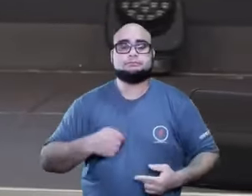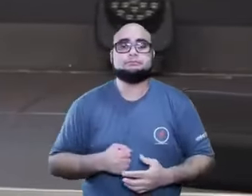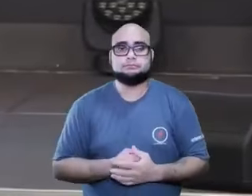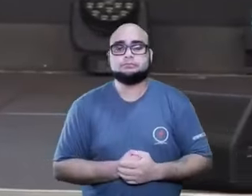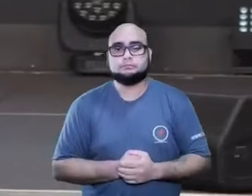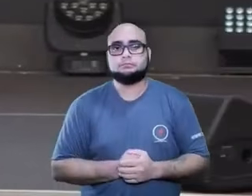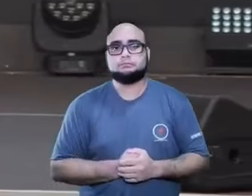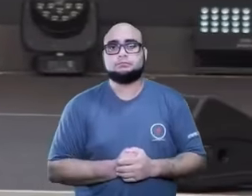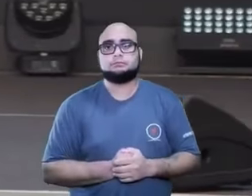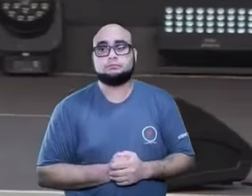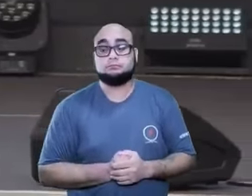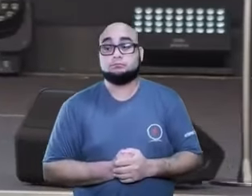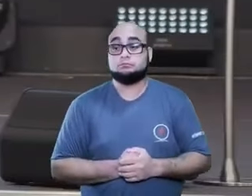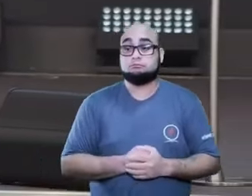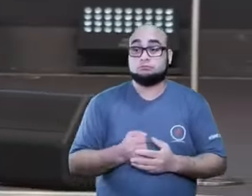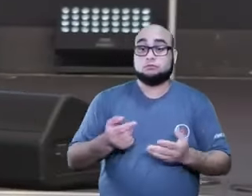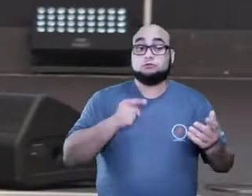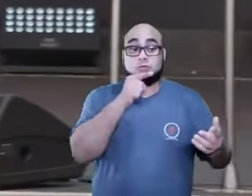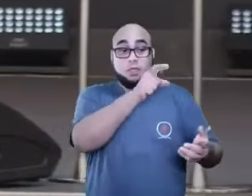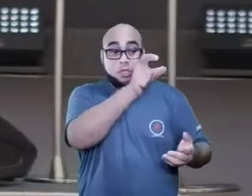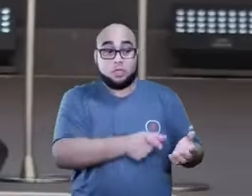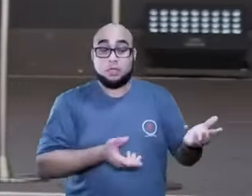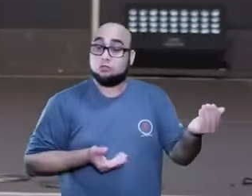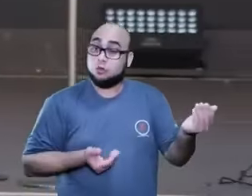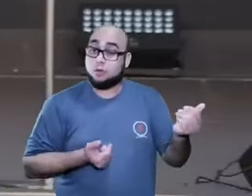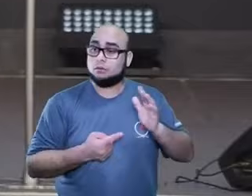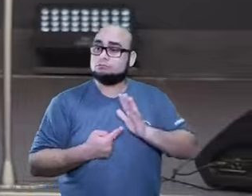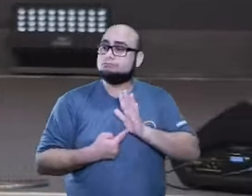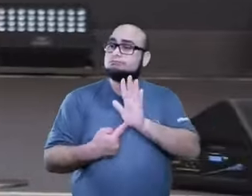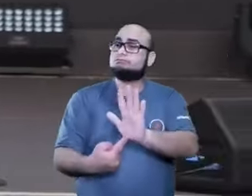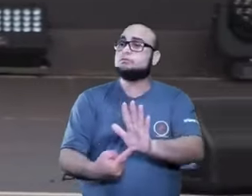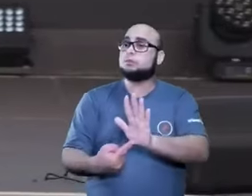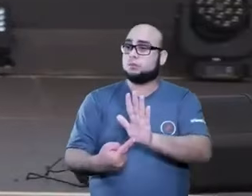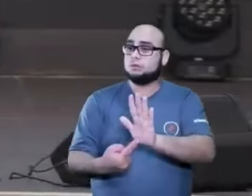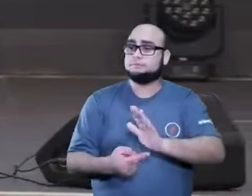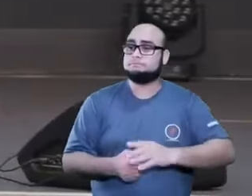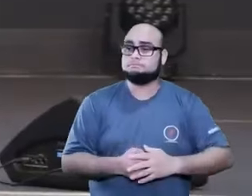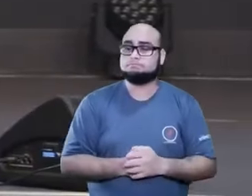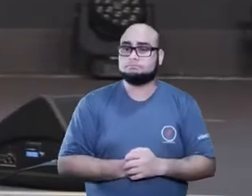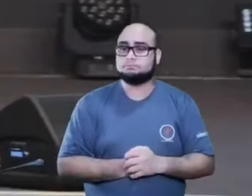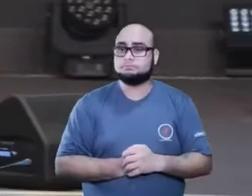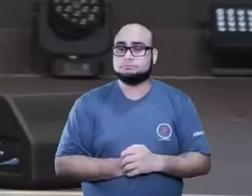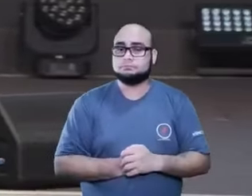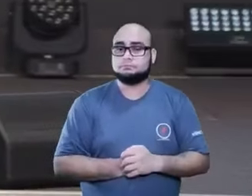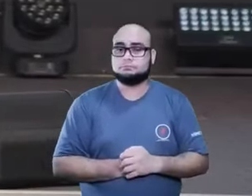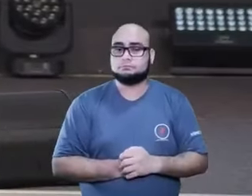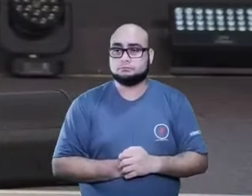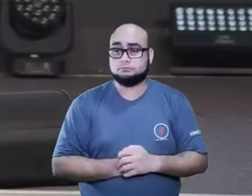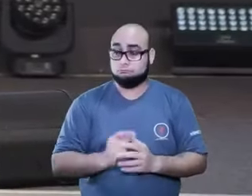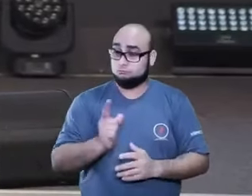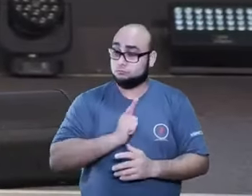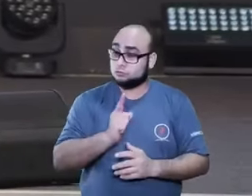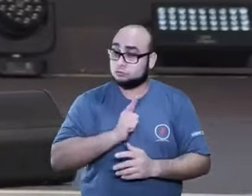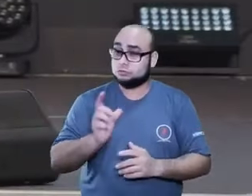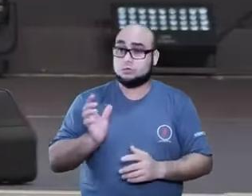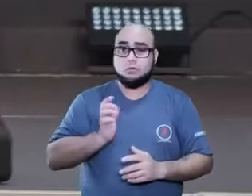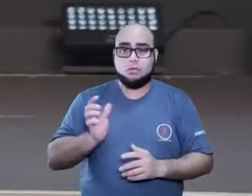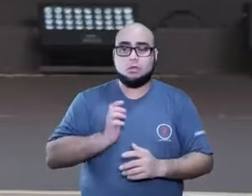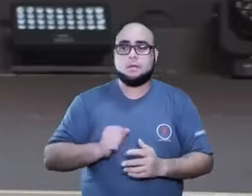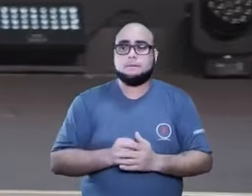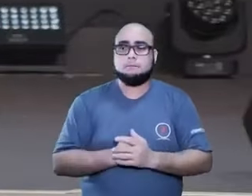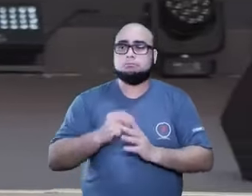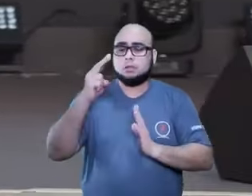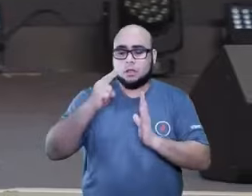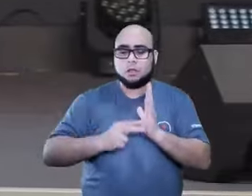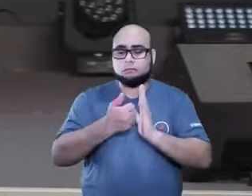acerca desse jovem de qualidade, desse mancebo de qualidade, lendo, relendo,